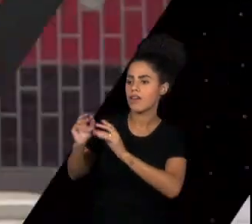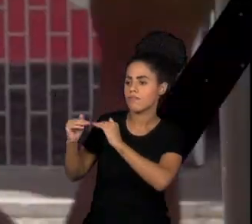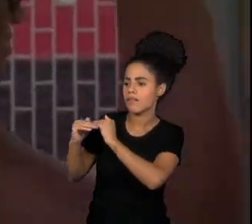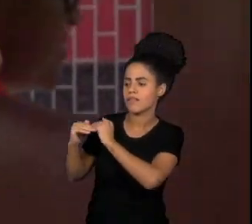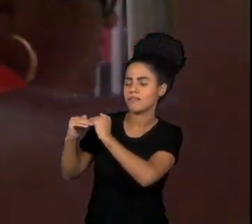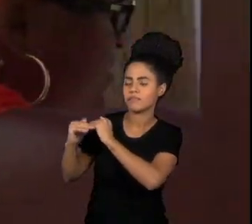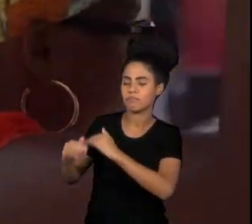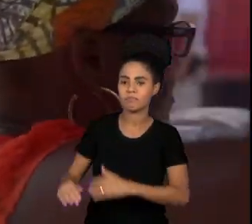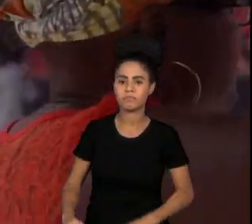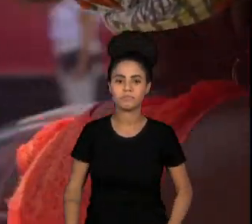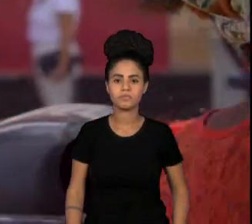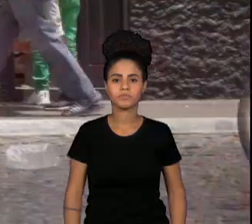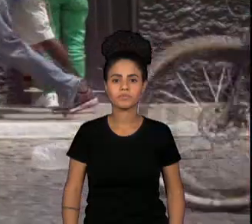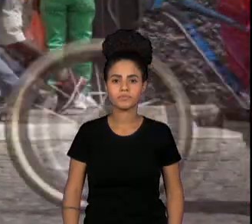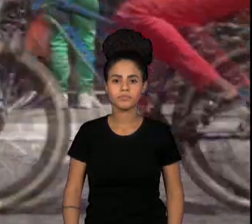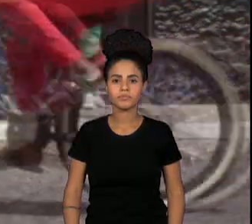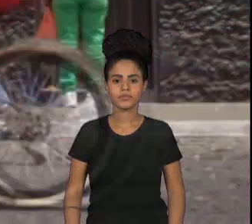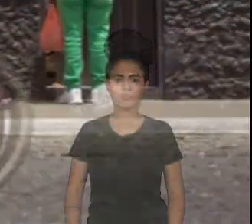também.